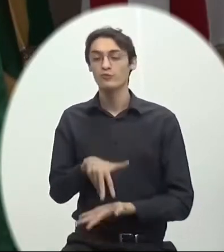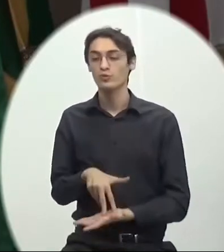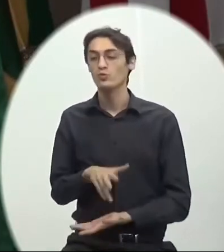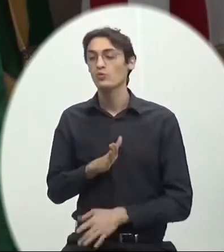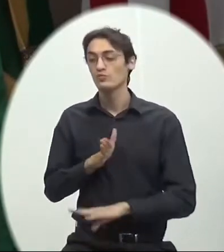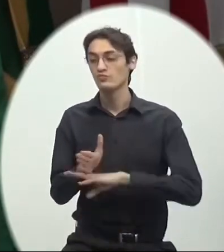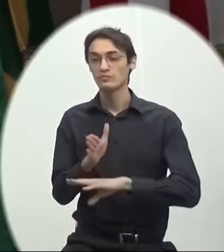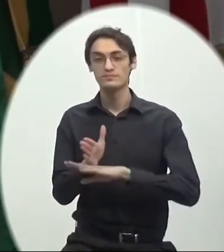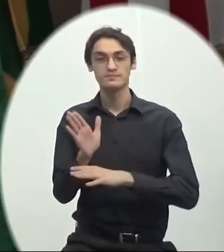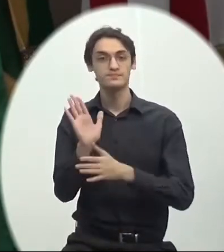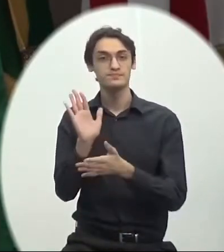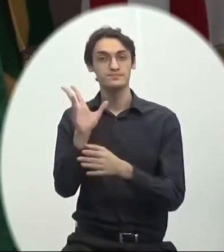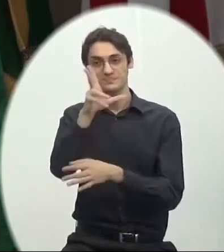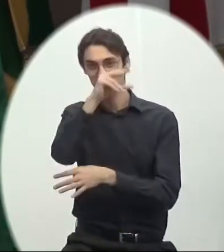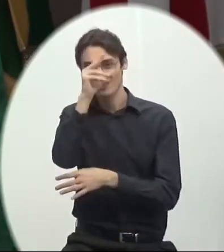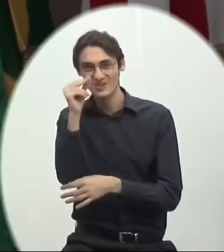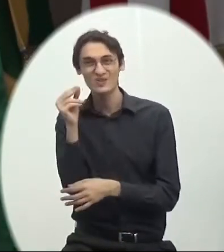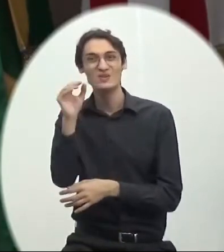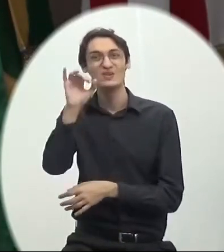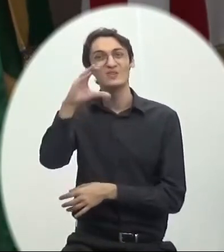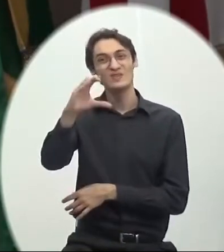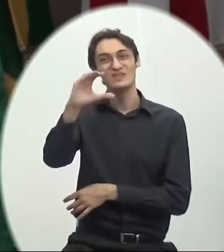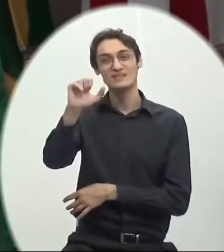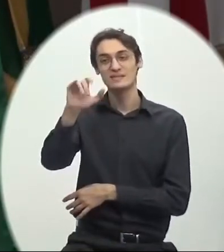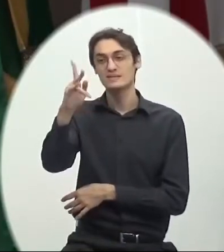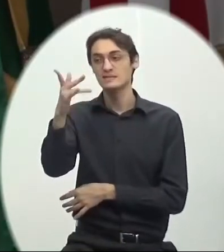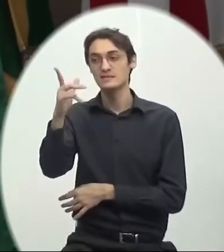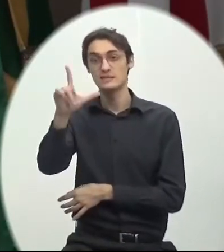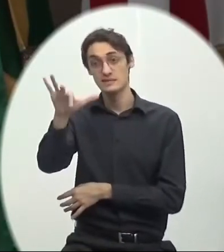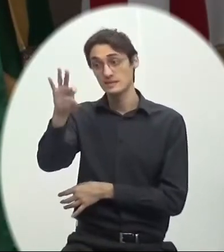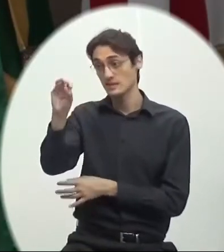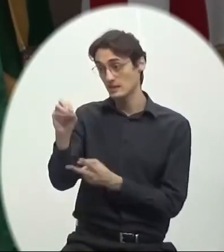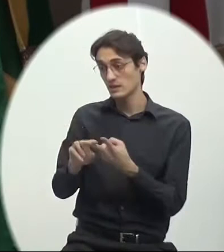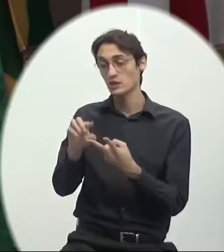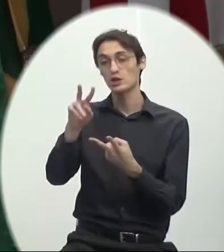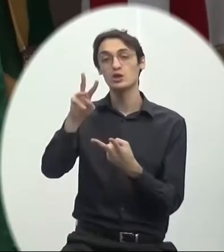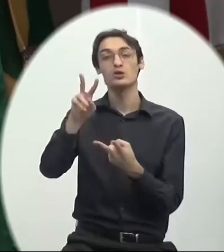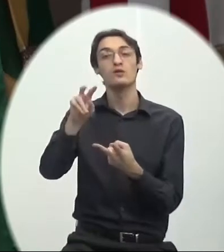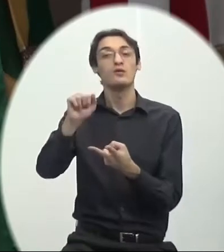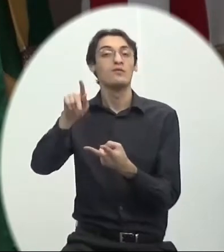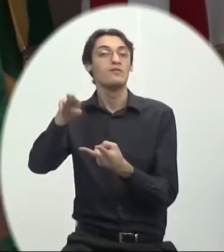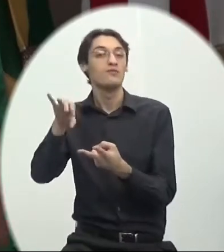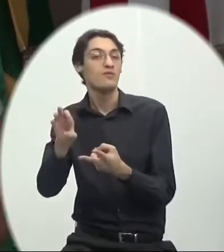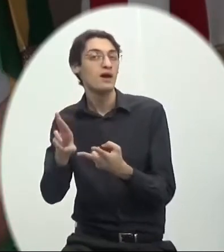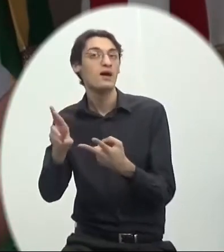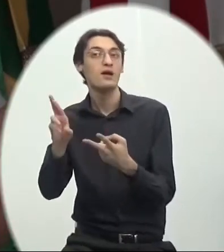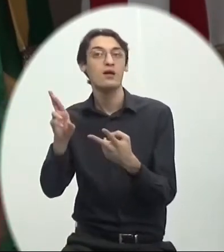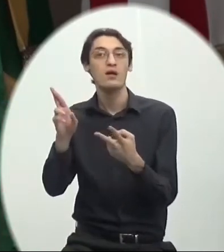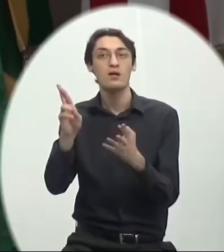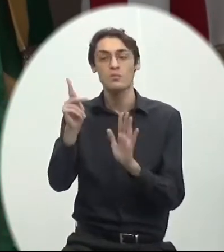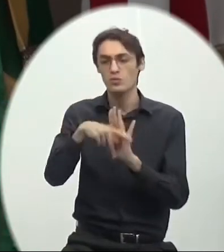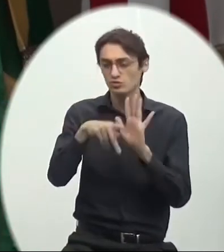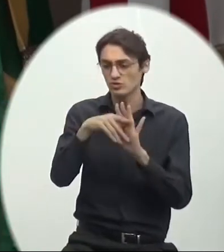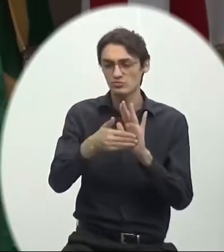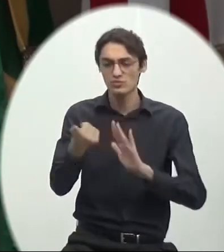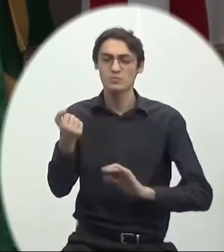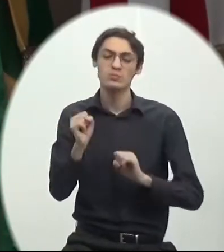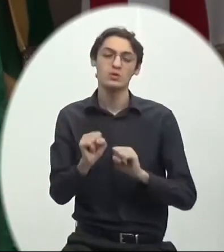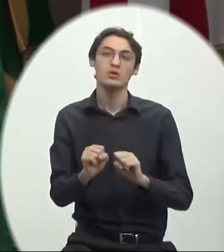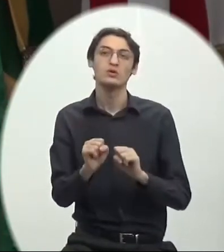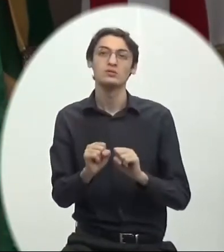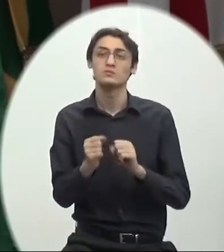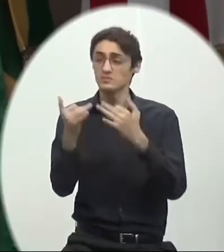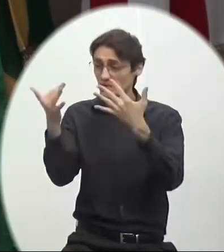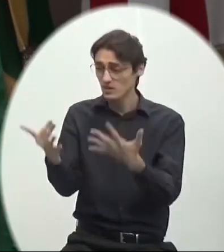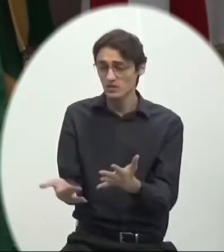secretário Celito, o secretário Wagner, disse tranquilamente que poderia retirar o projeto, vereador Miri. Coloquei